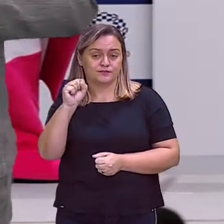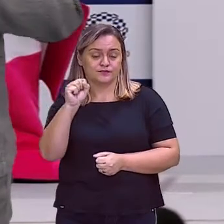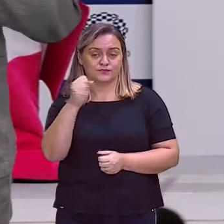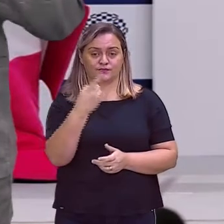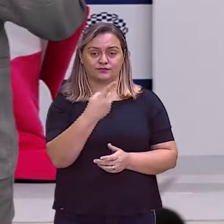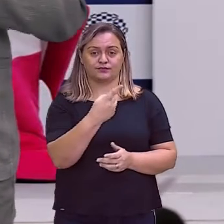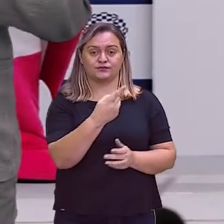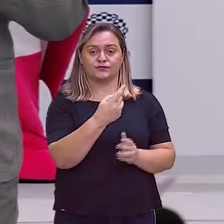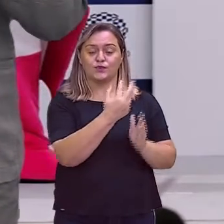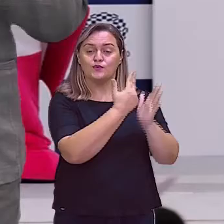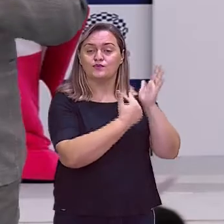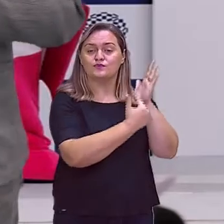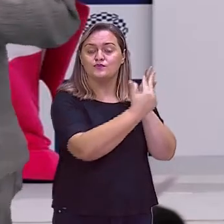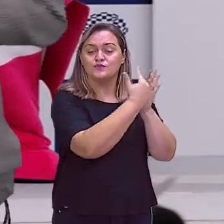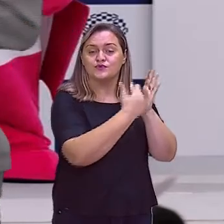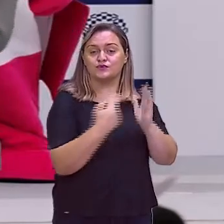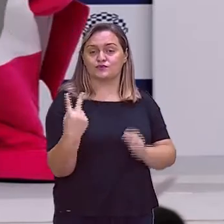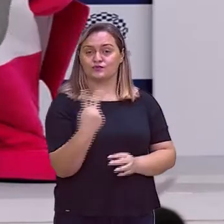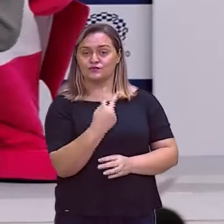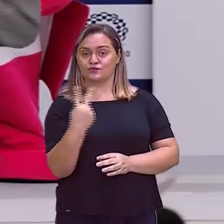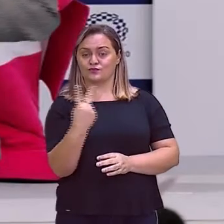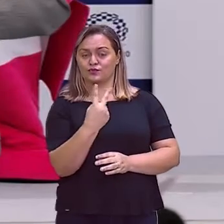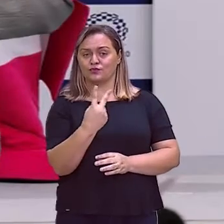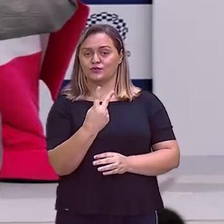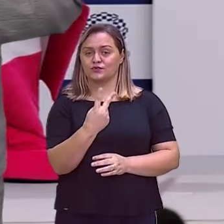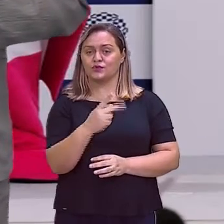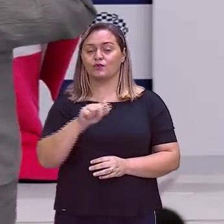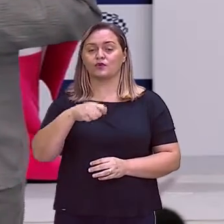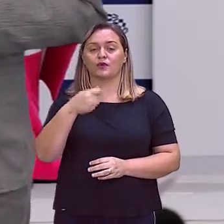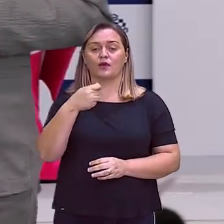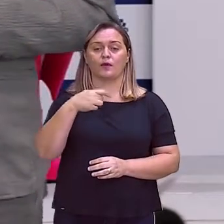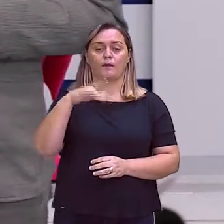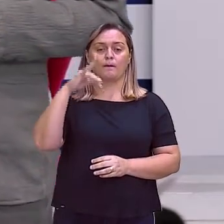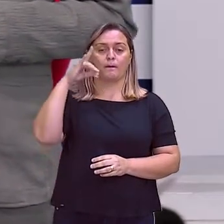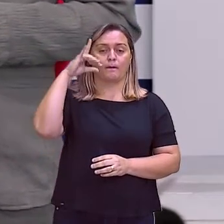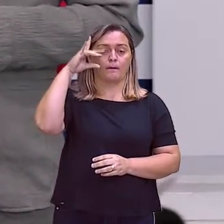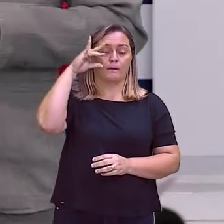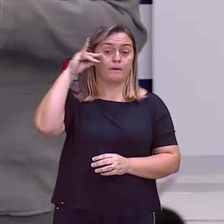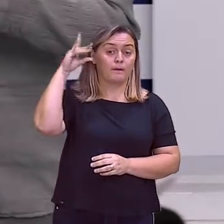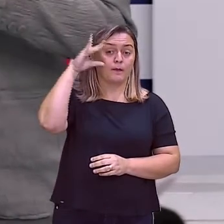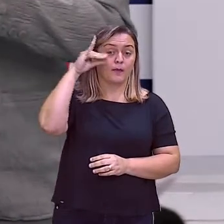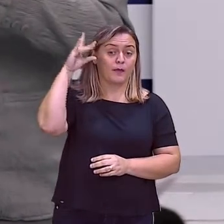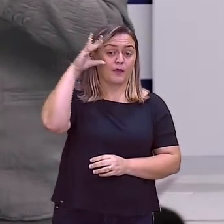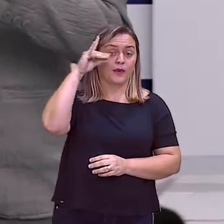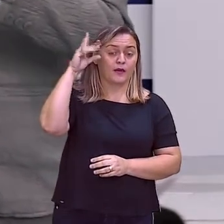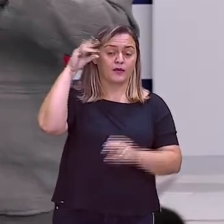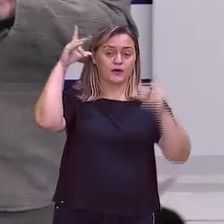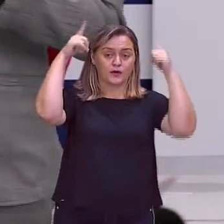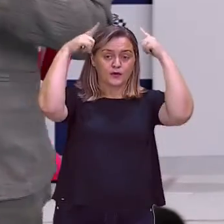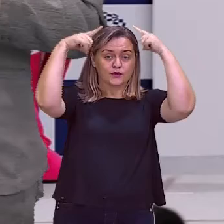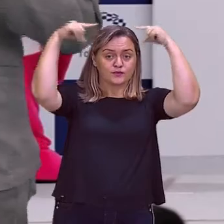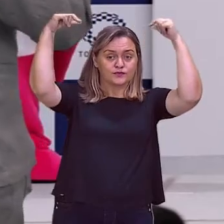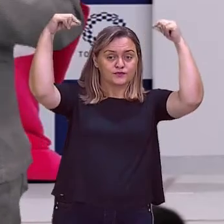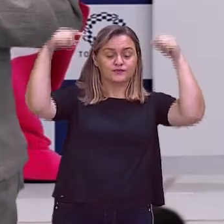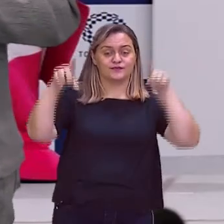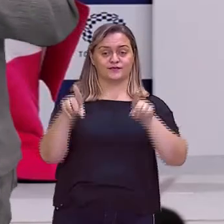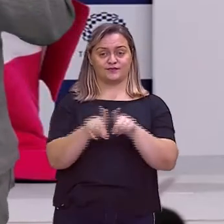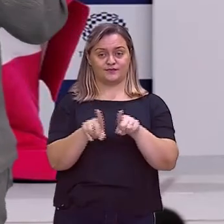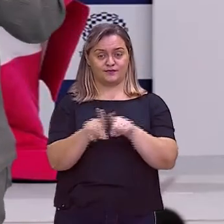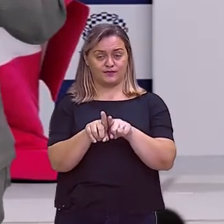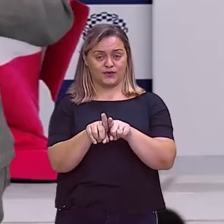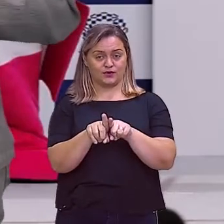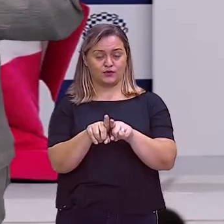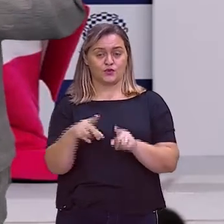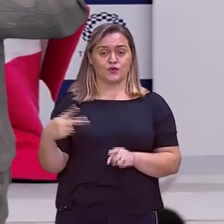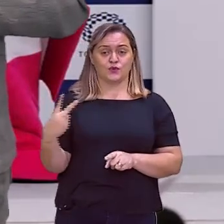Someiti. Foi aberto um concurso lá no Japão para a escolha dos mascotes e ambos deveriam contar